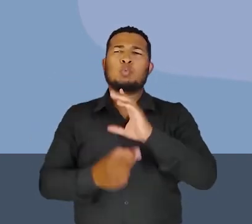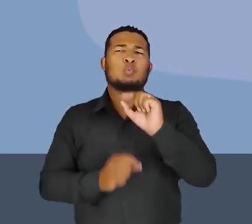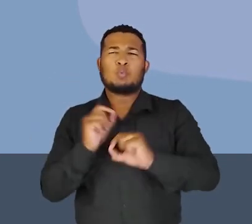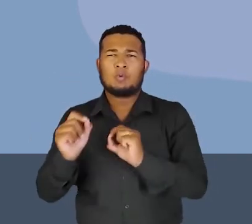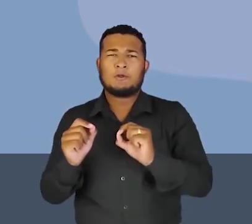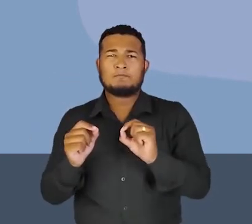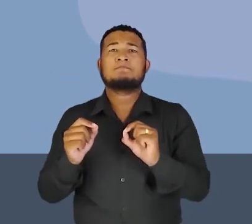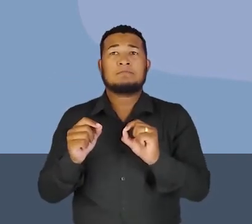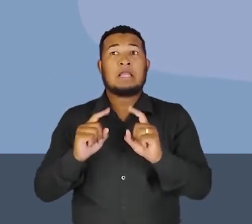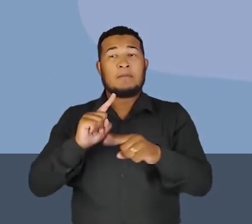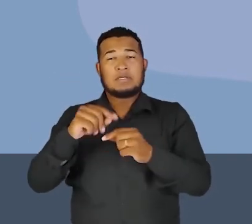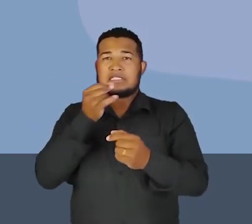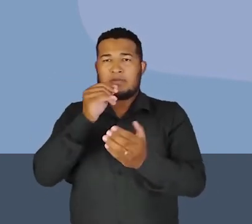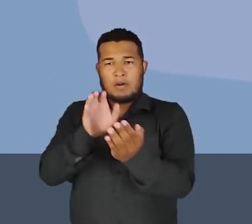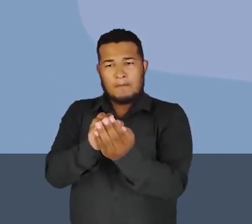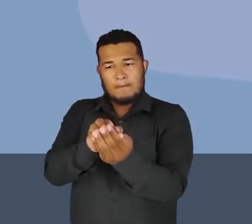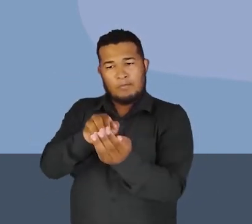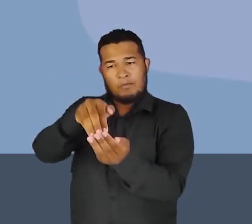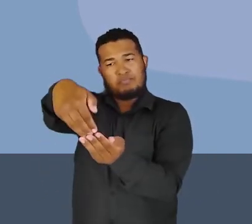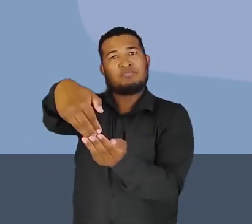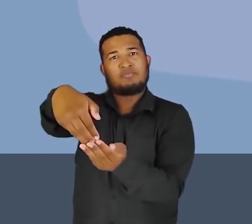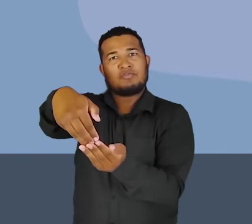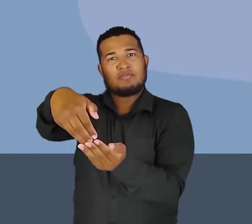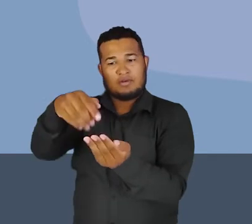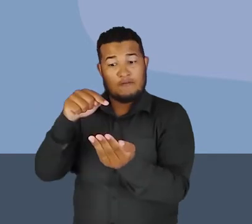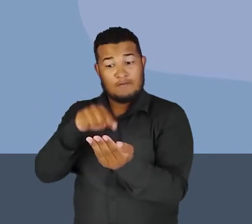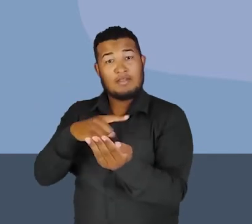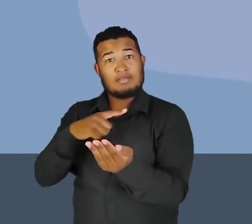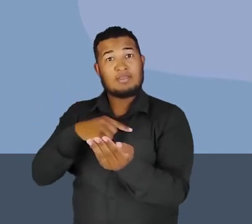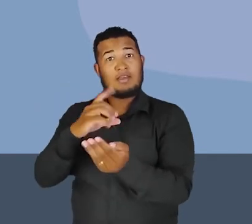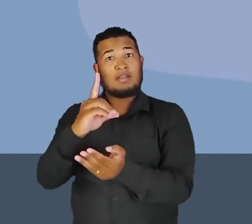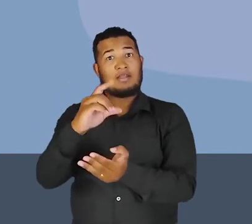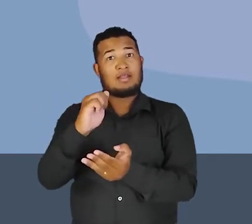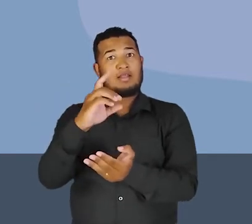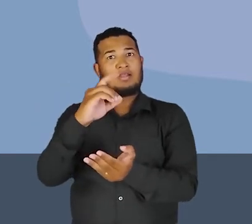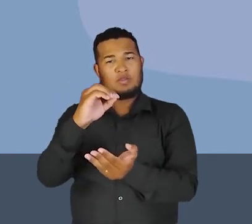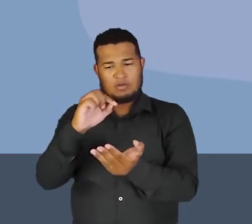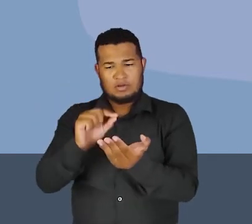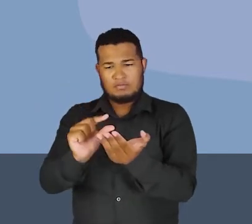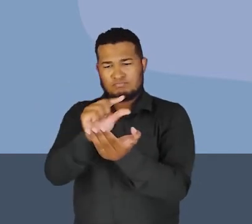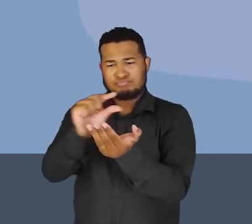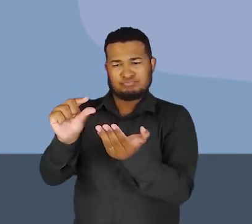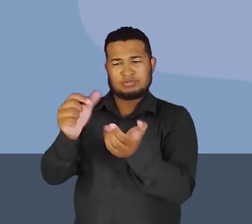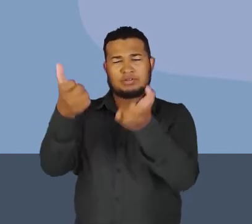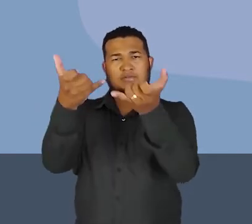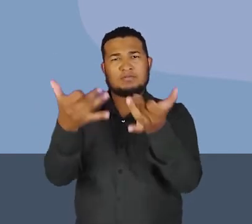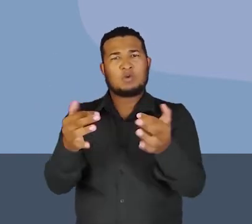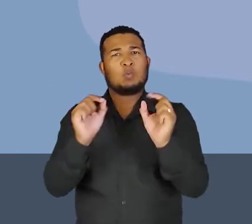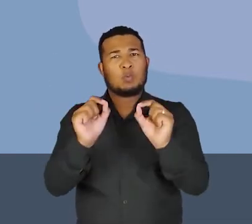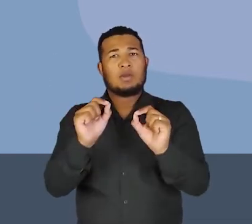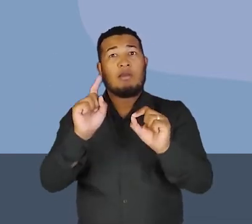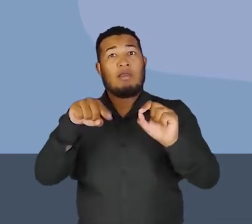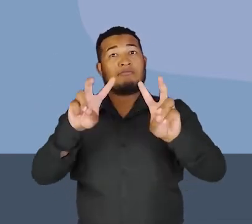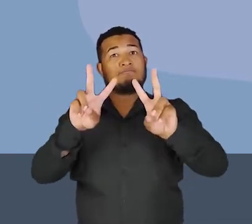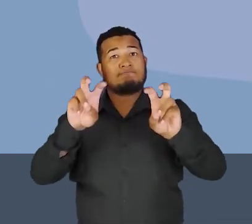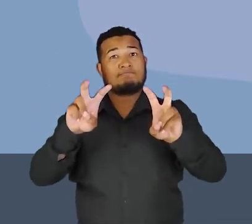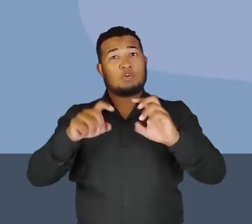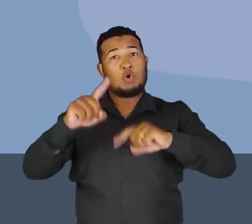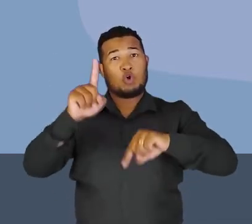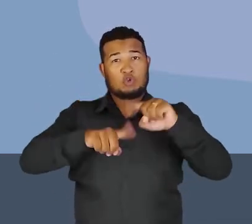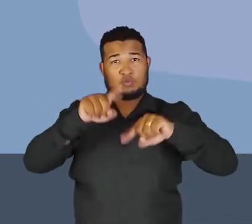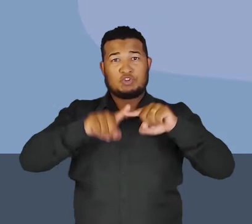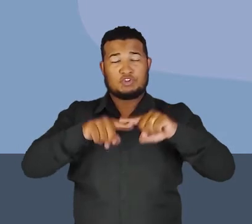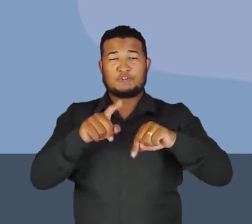tal. Na medida em que ele abre essa caixinha, encontra o próprio dado, uma outra plaquinha dizendo, né, do que se trata esse